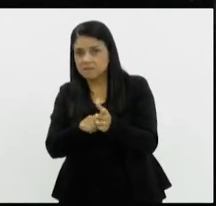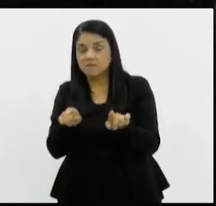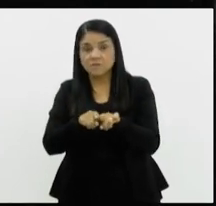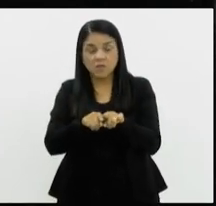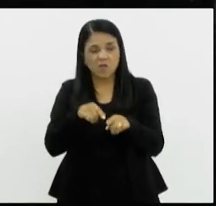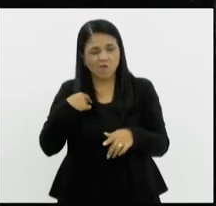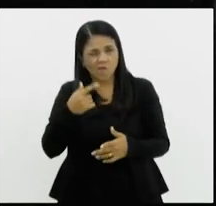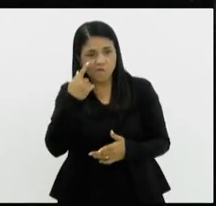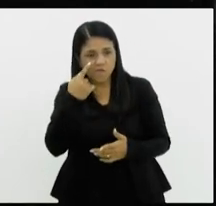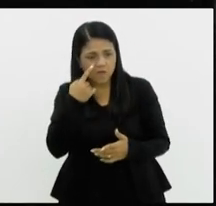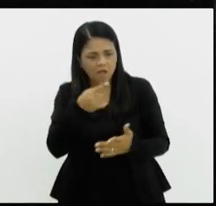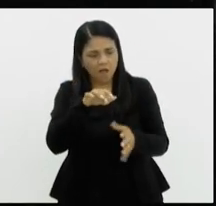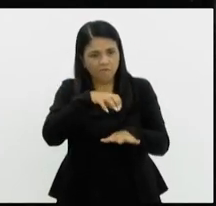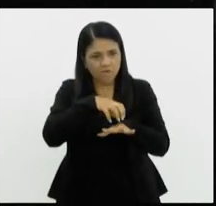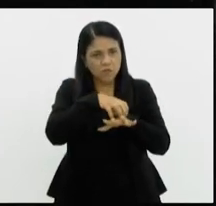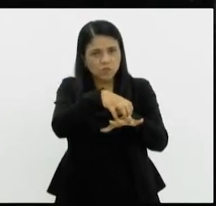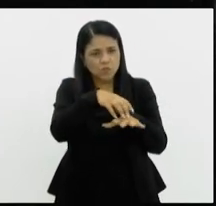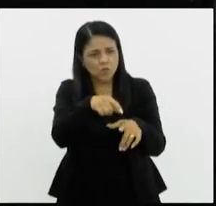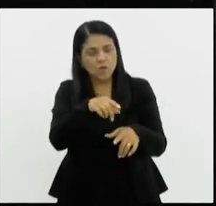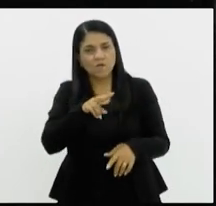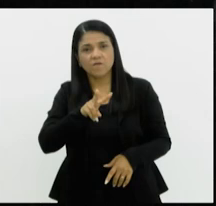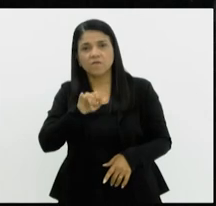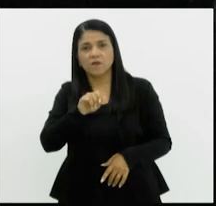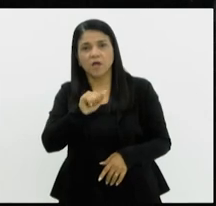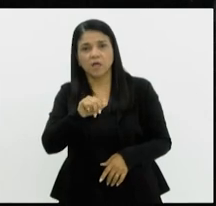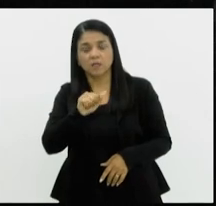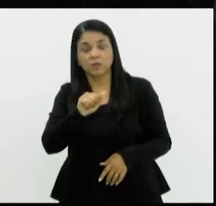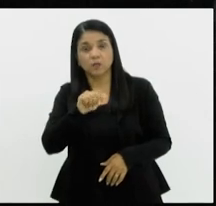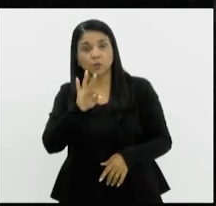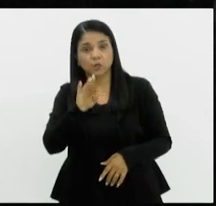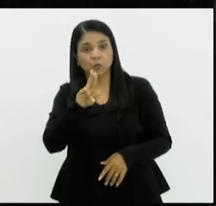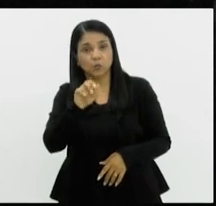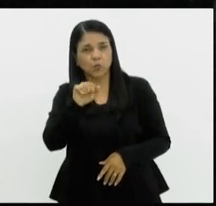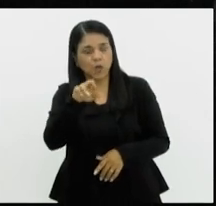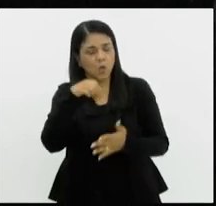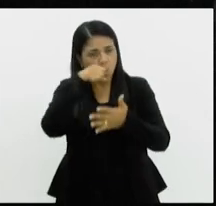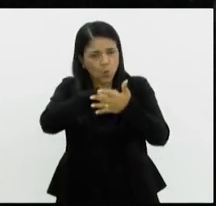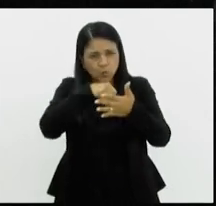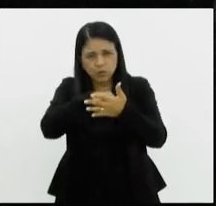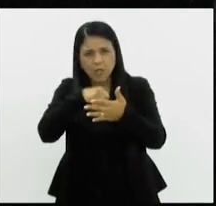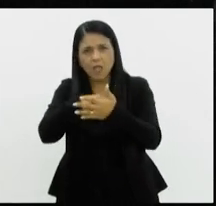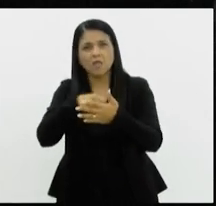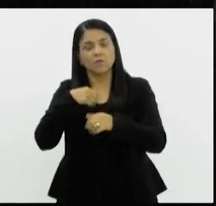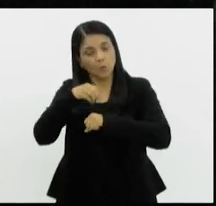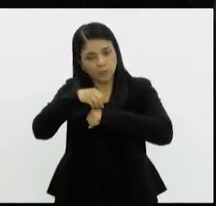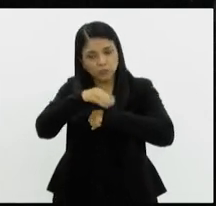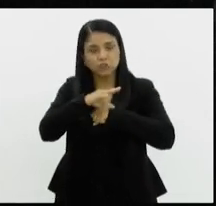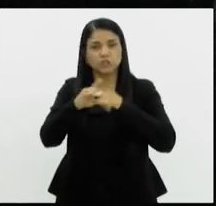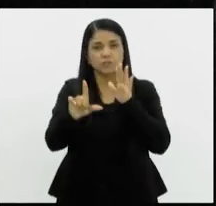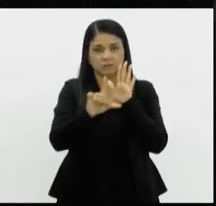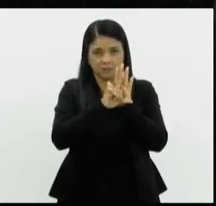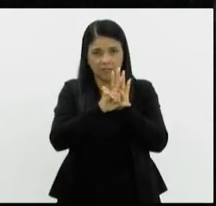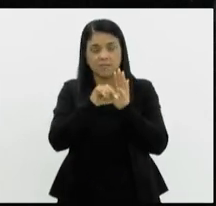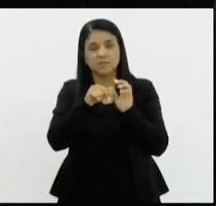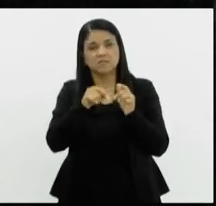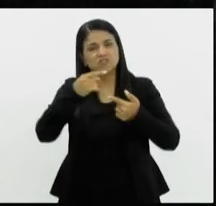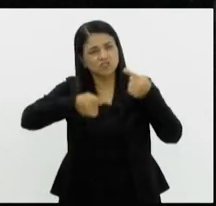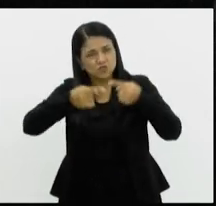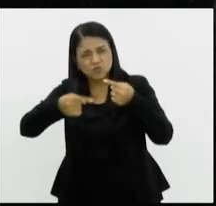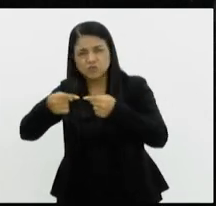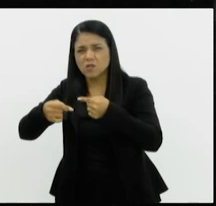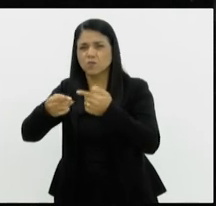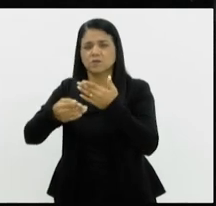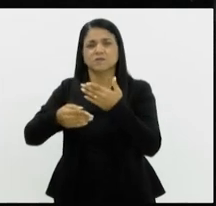viatura orgulho que eu lutei tanto para que as nossas foé parlamentar minha discursão diversos